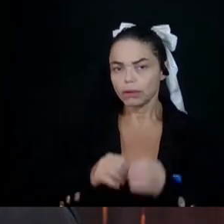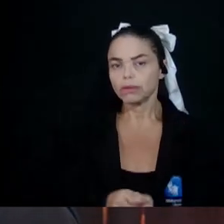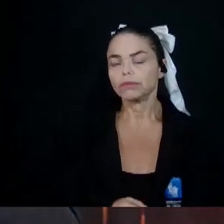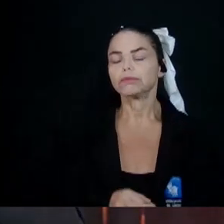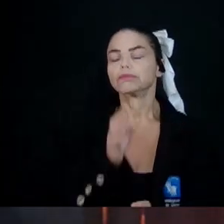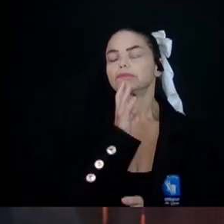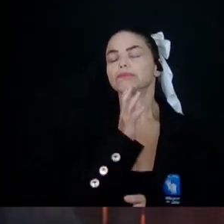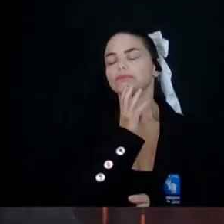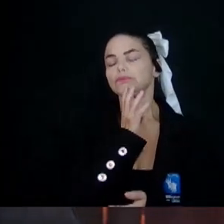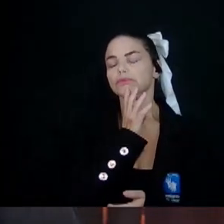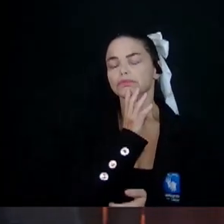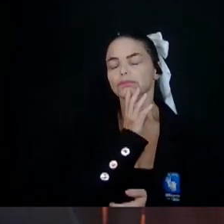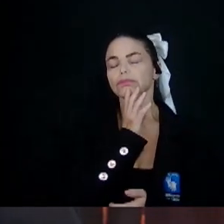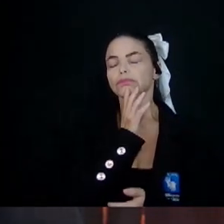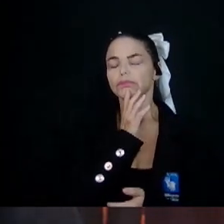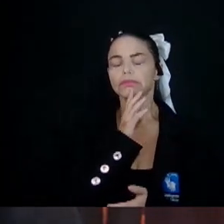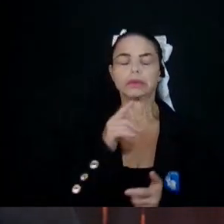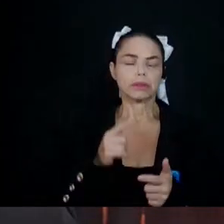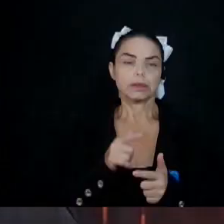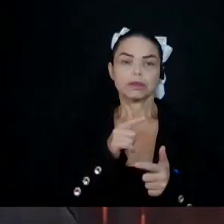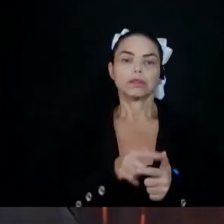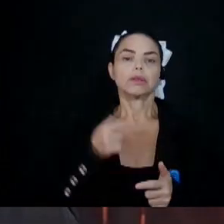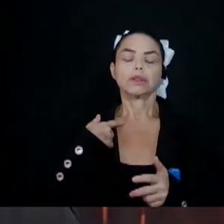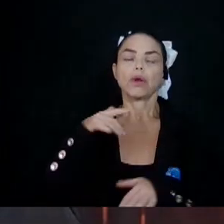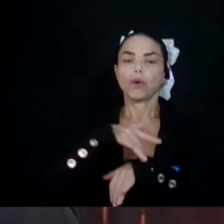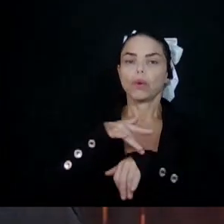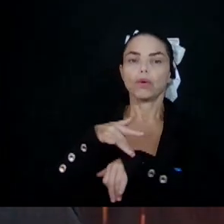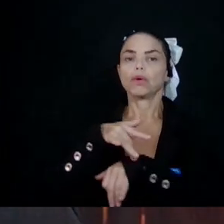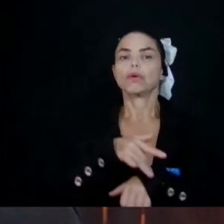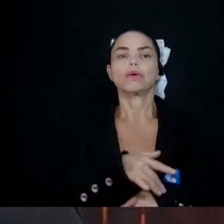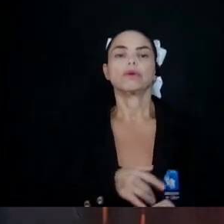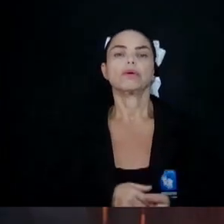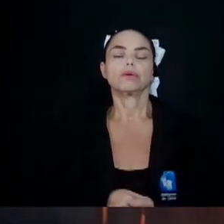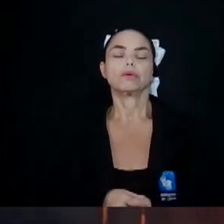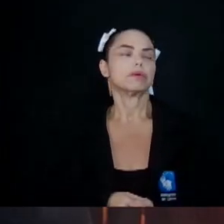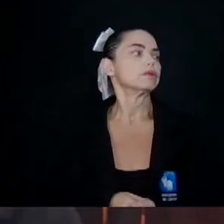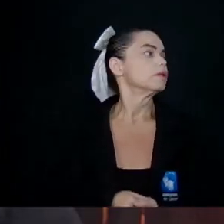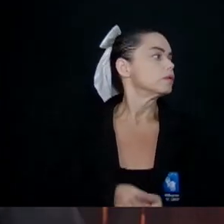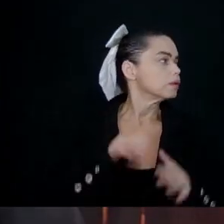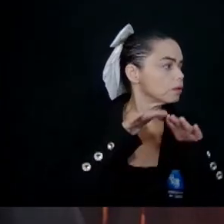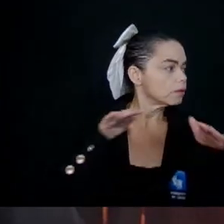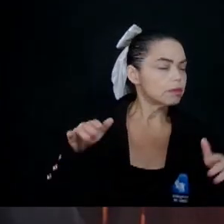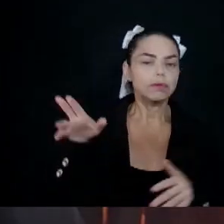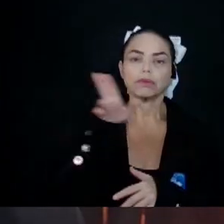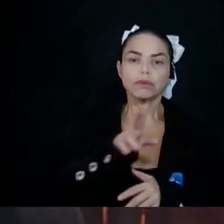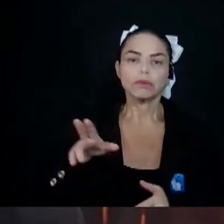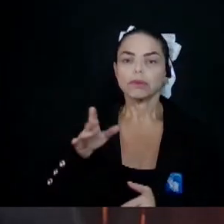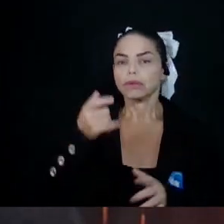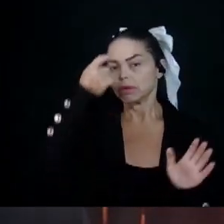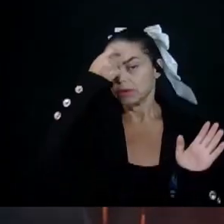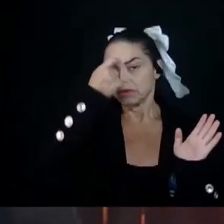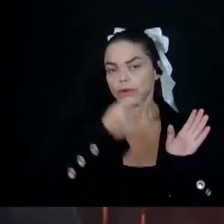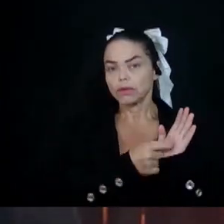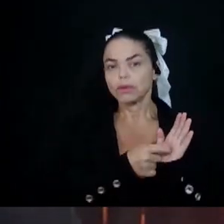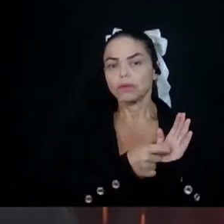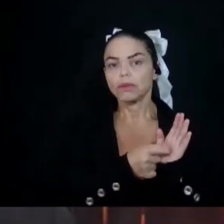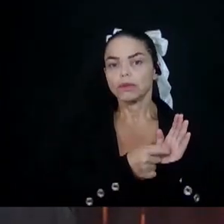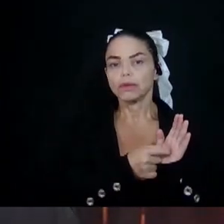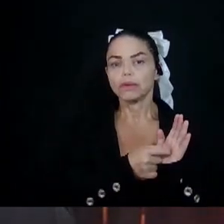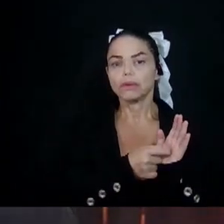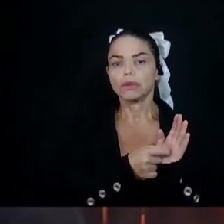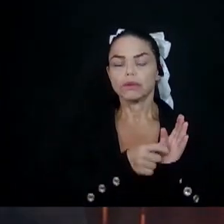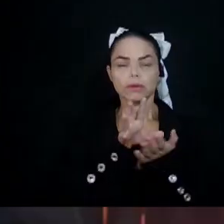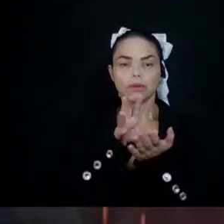muitos casos absurdos, onde crianças usam inteligência artificial para pegar o rosto